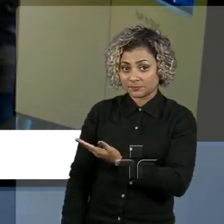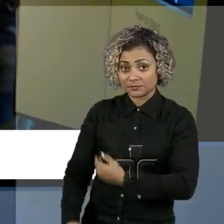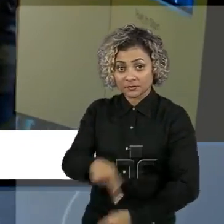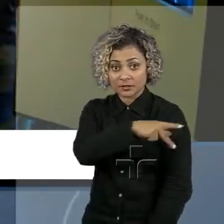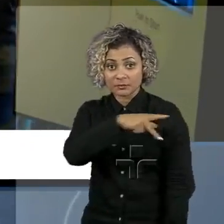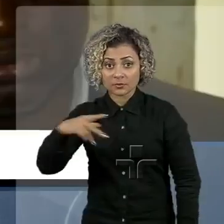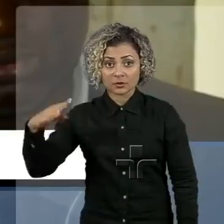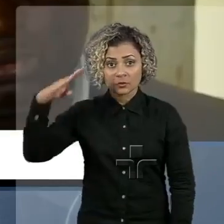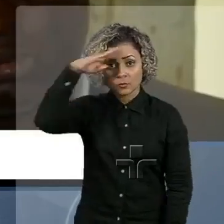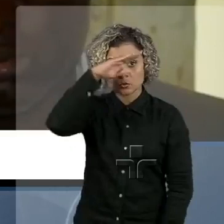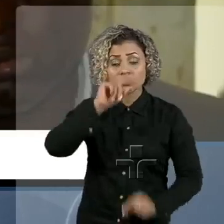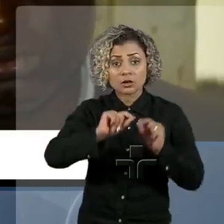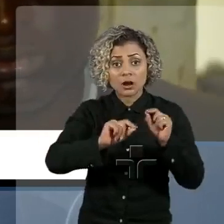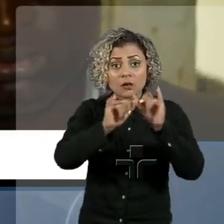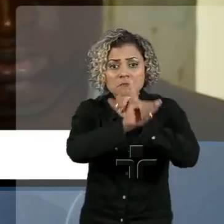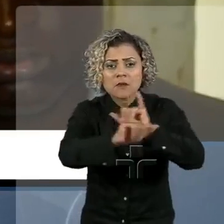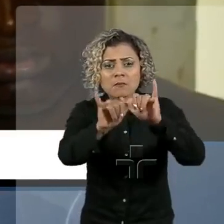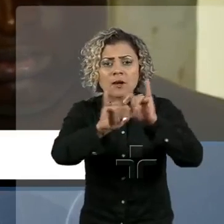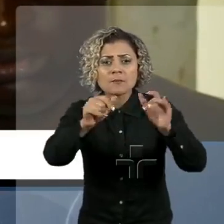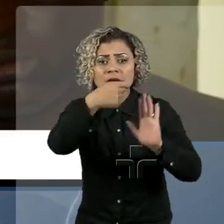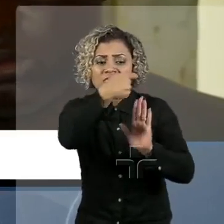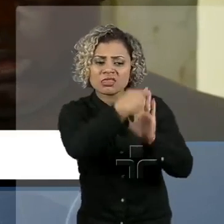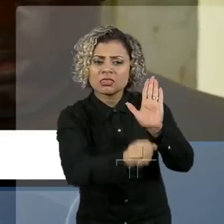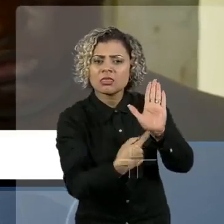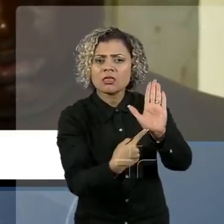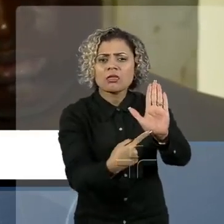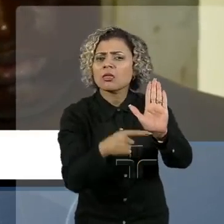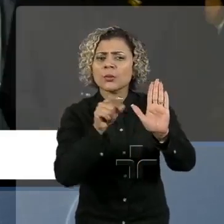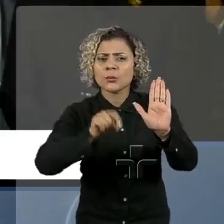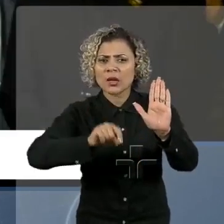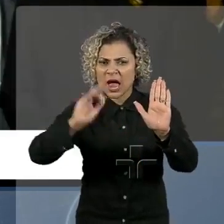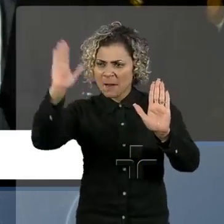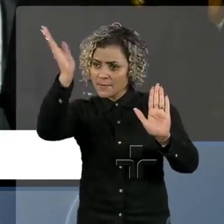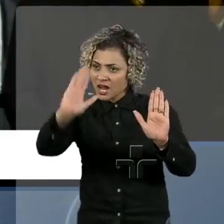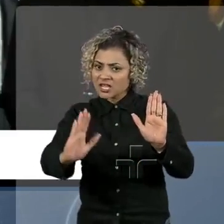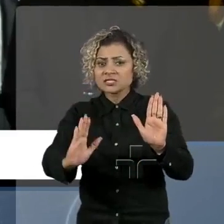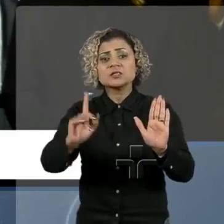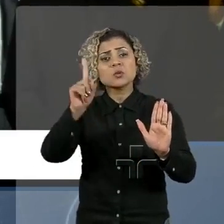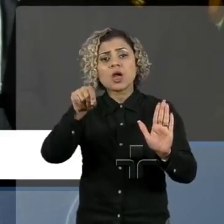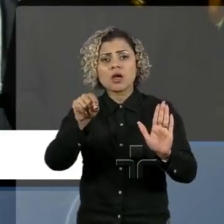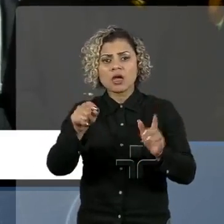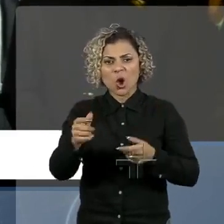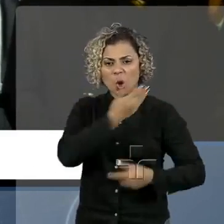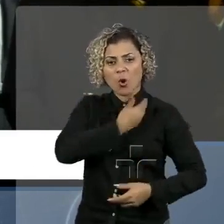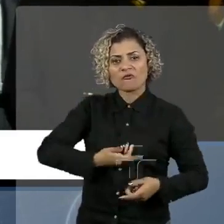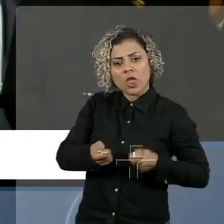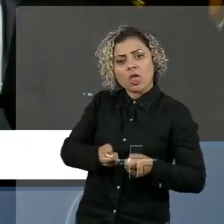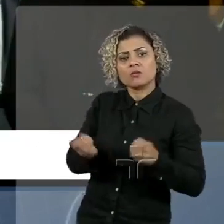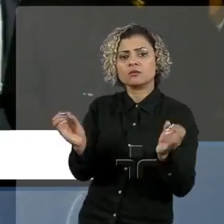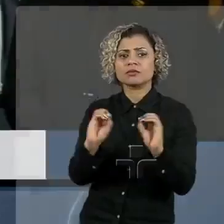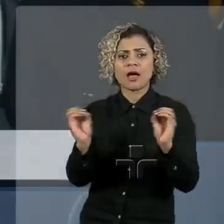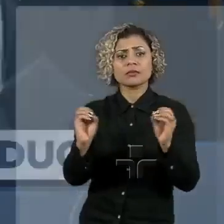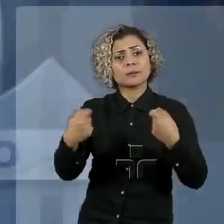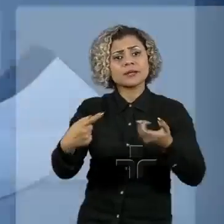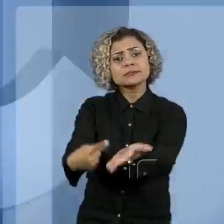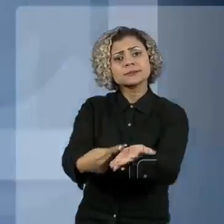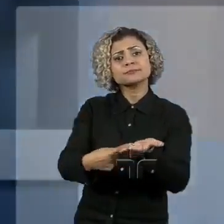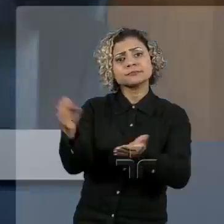Presidente Jair Bolsonaro divulga texto afirmando que o Brasil é ingovernável sem